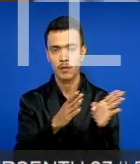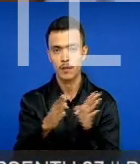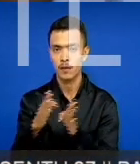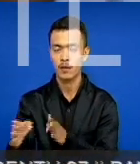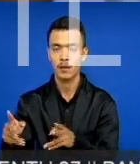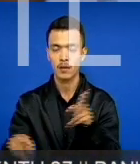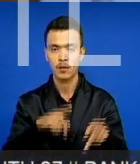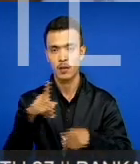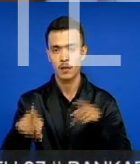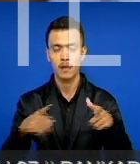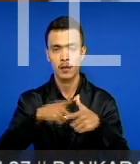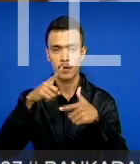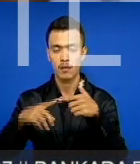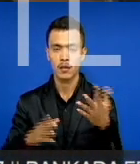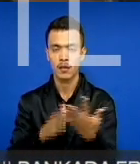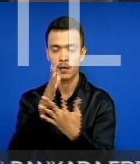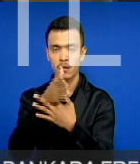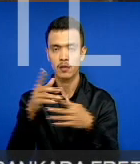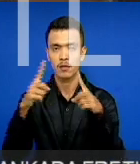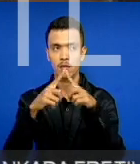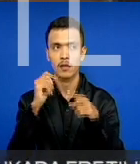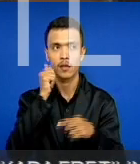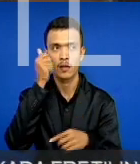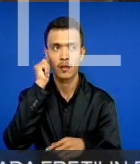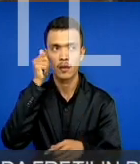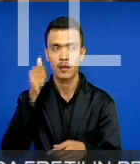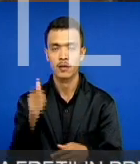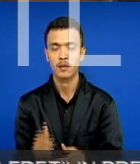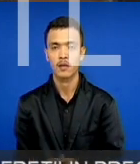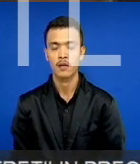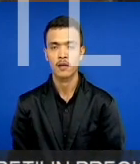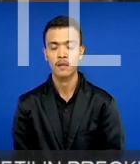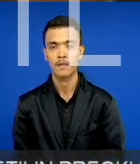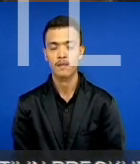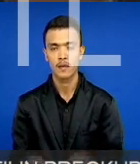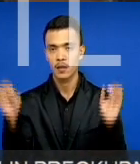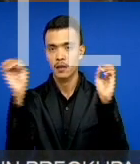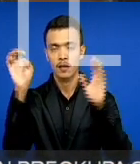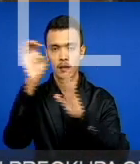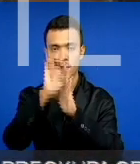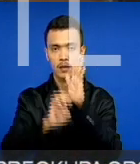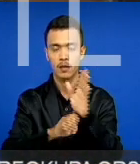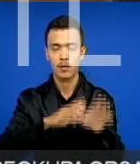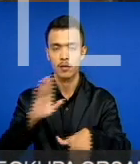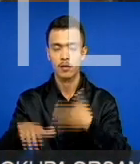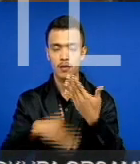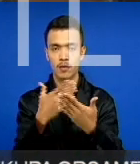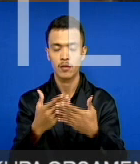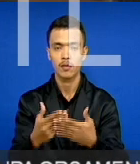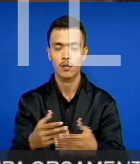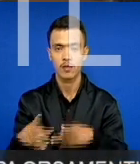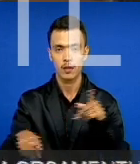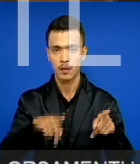recurso humano, molocadere basean. Organização Mundial do Comércio, los Estado, los Governo, meita hoto, sinerang hoto, ia deverá